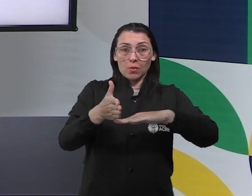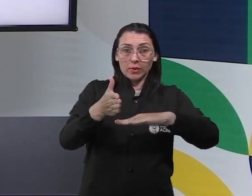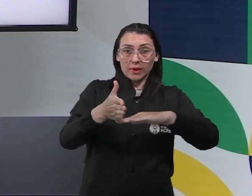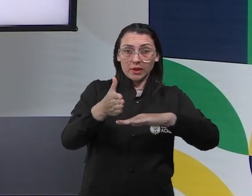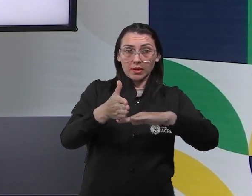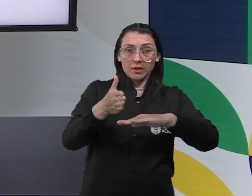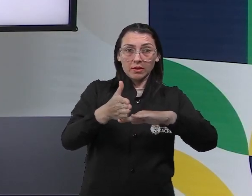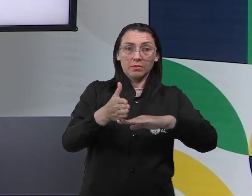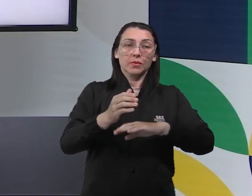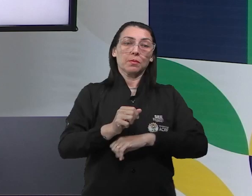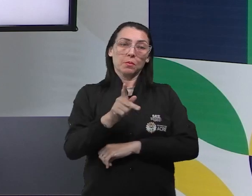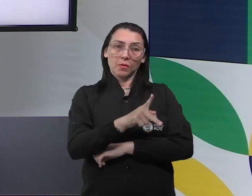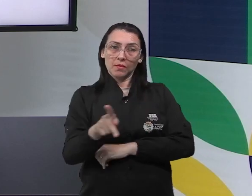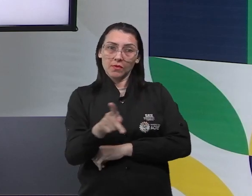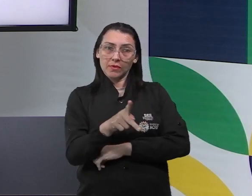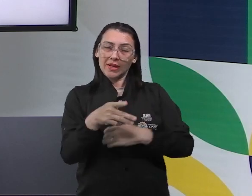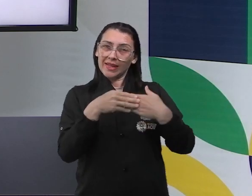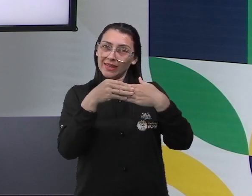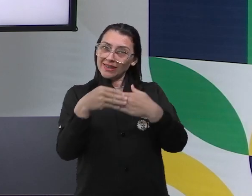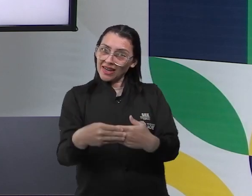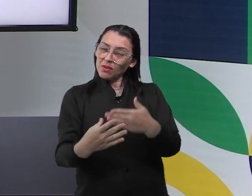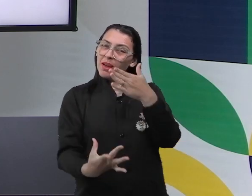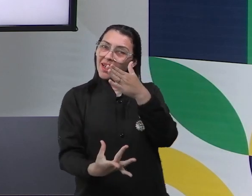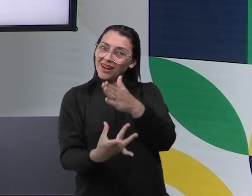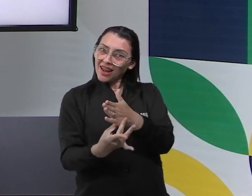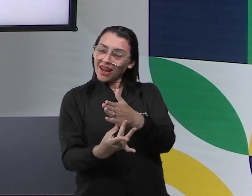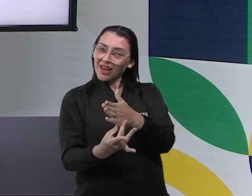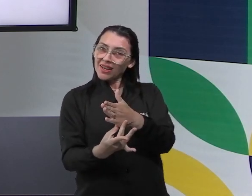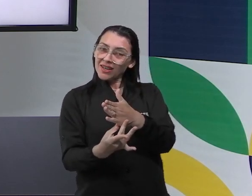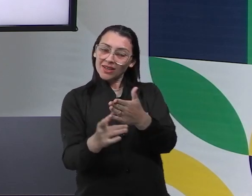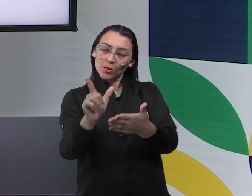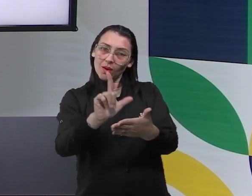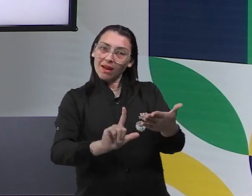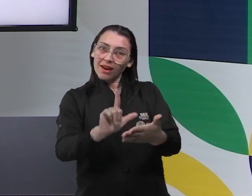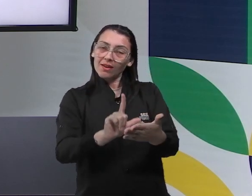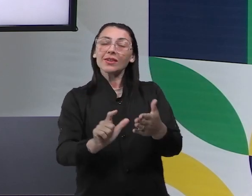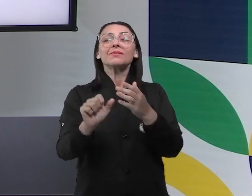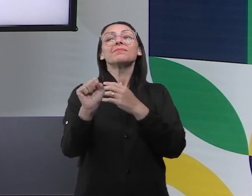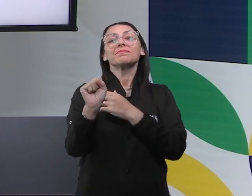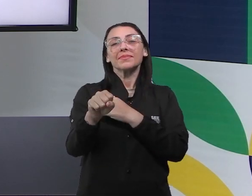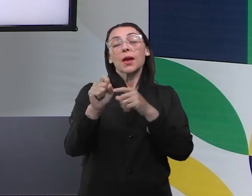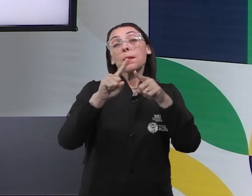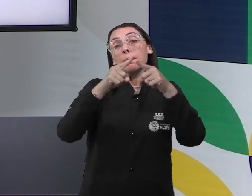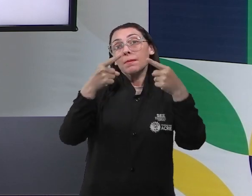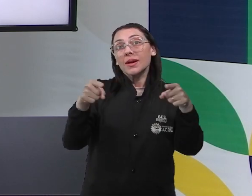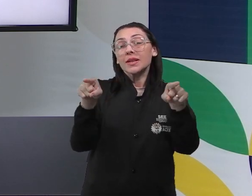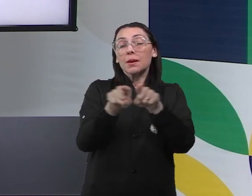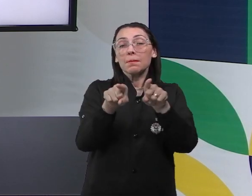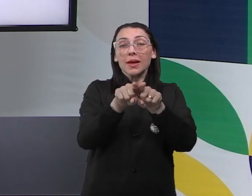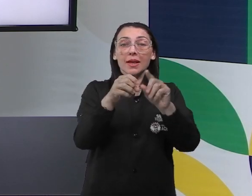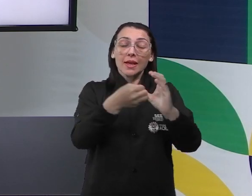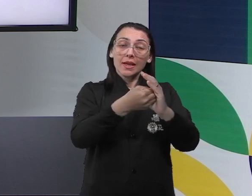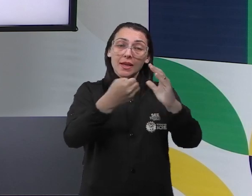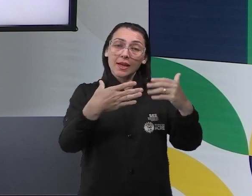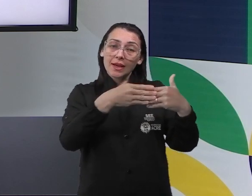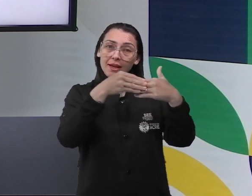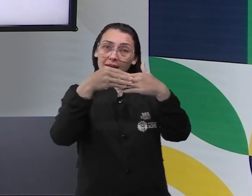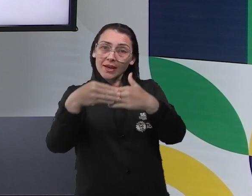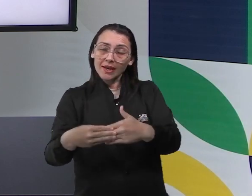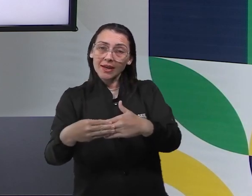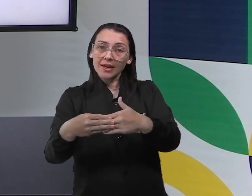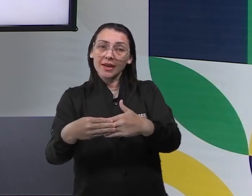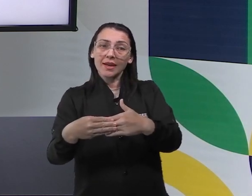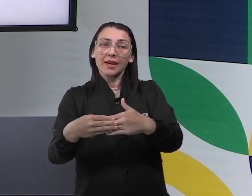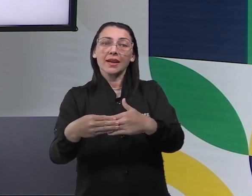Professora, ele traz um toque de realidade aqui na sua obra? Sim, mas ele traz características